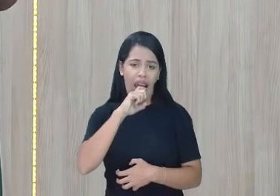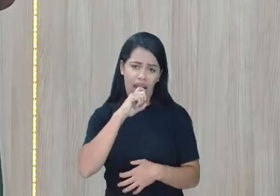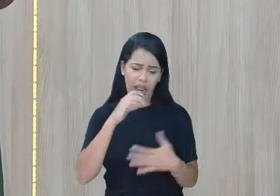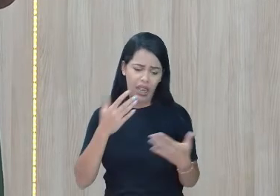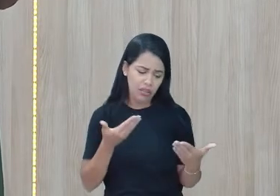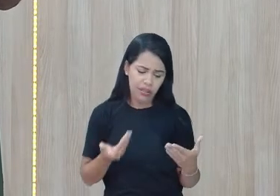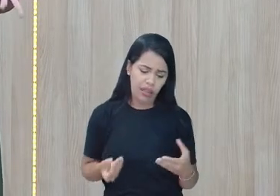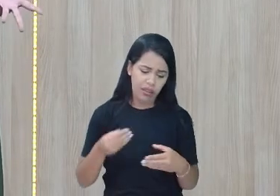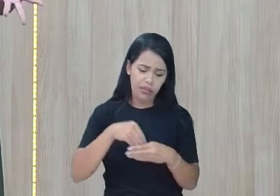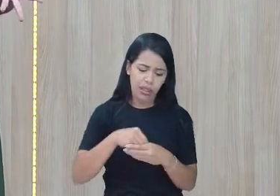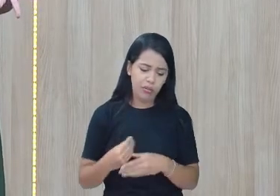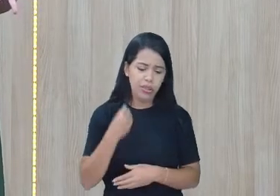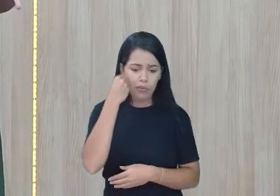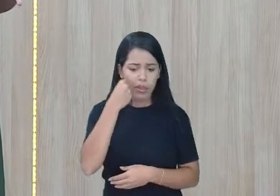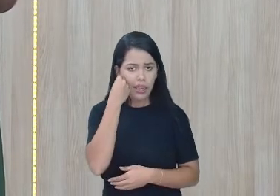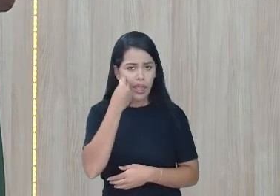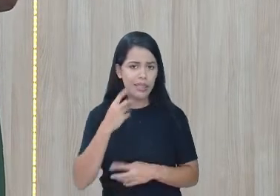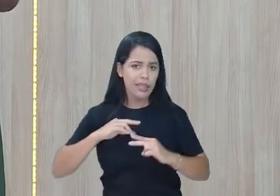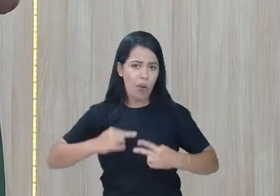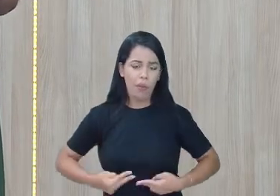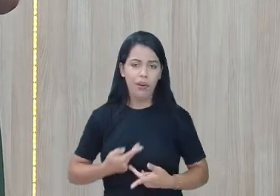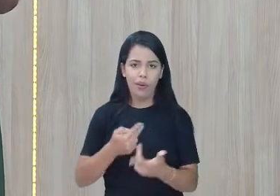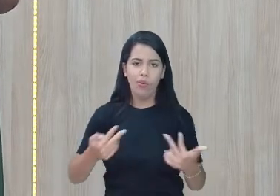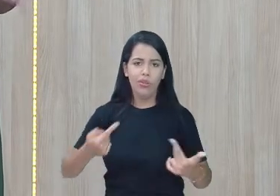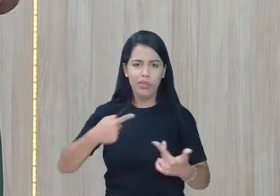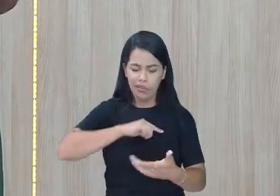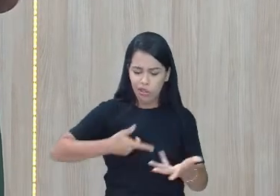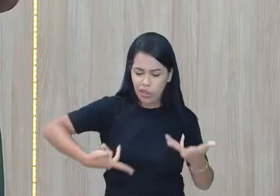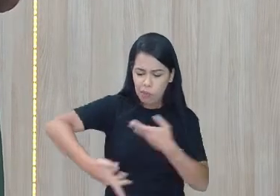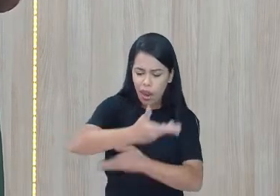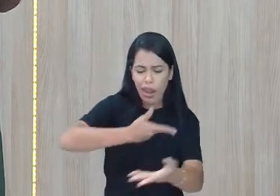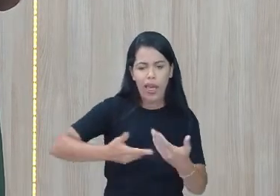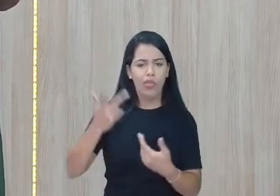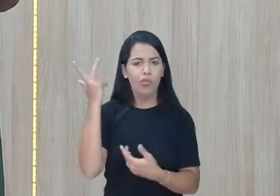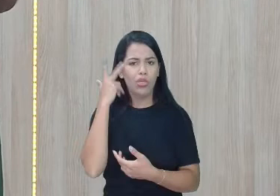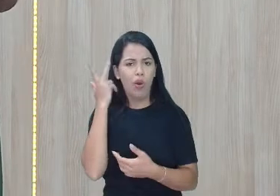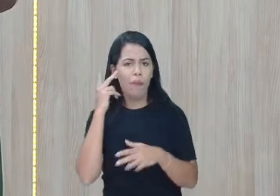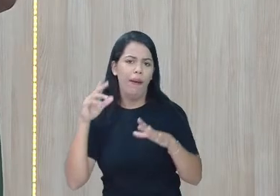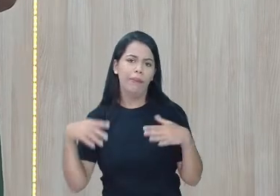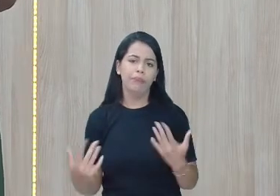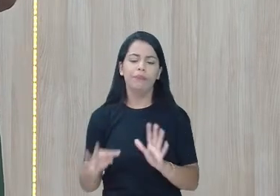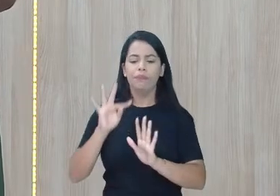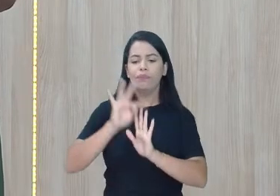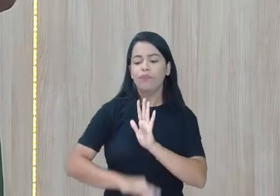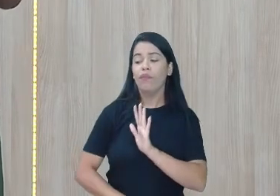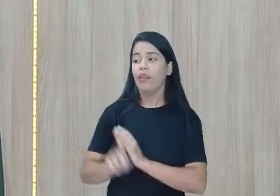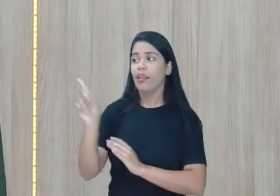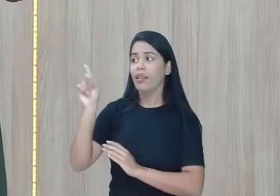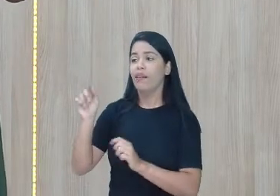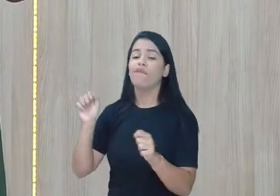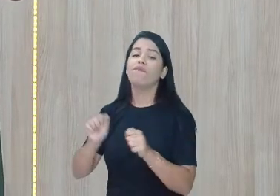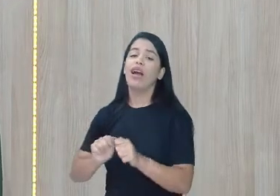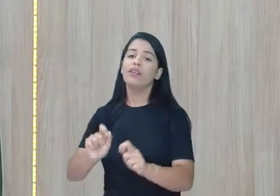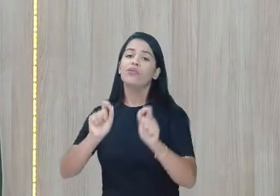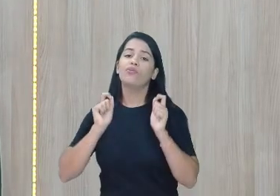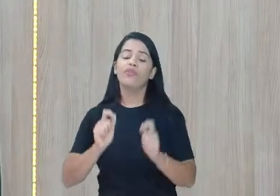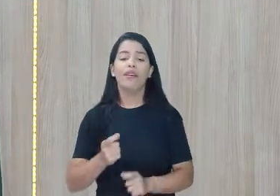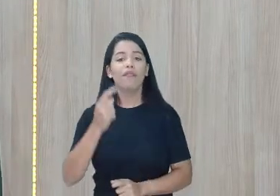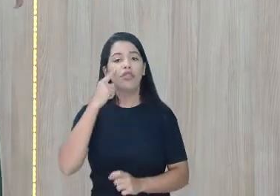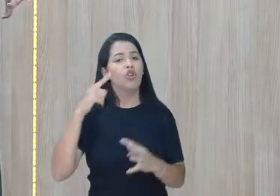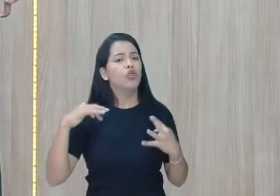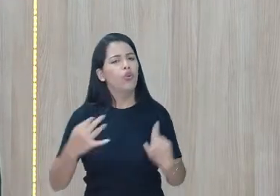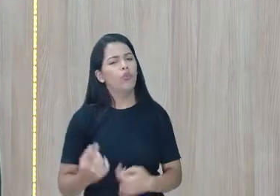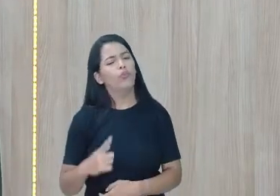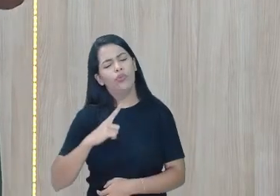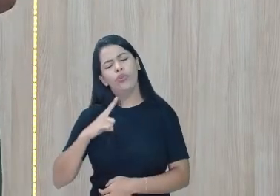da experiência humana, né? Coisa que a gente compartilha. E aí, o texto de Machado faz justamente isso. Olha, todo mundo